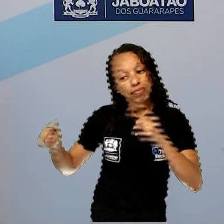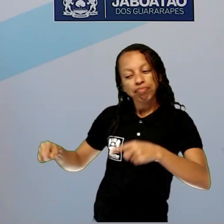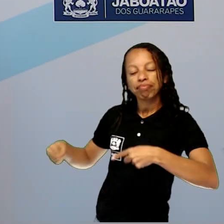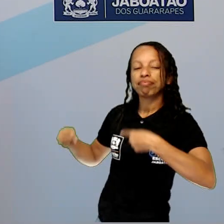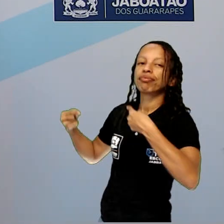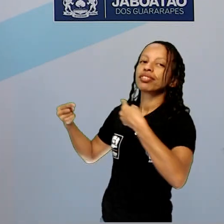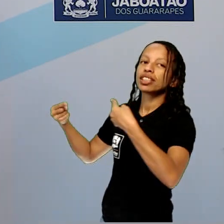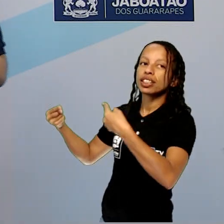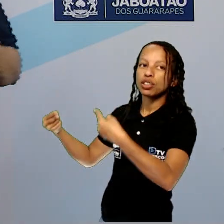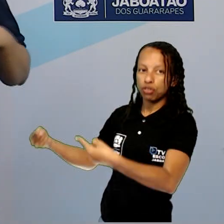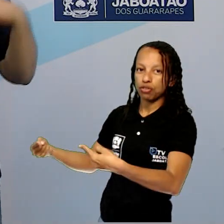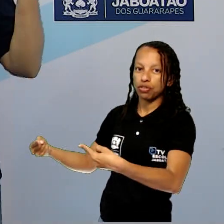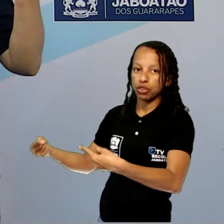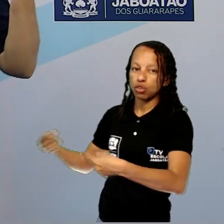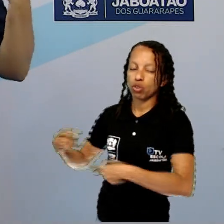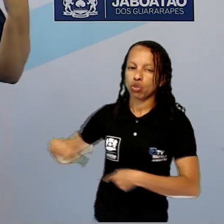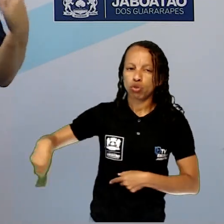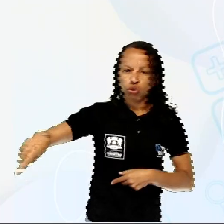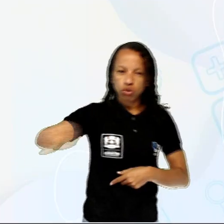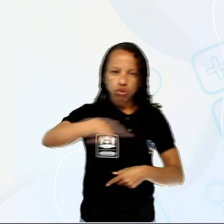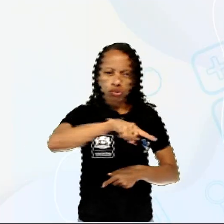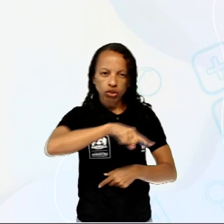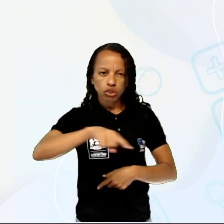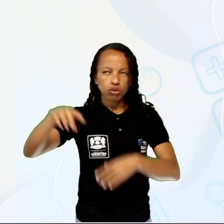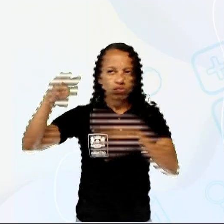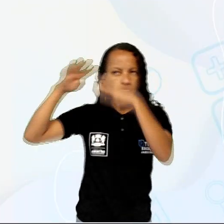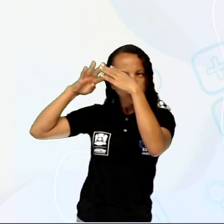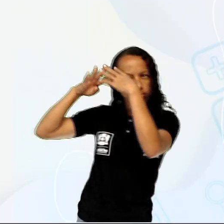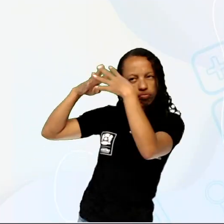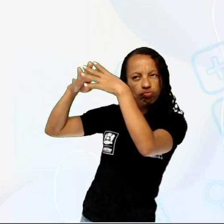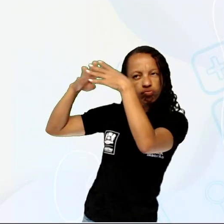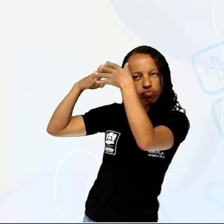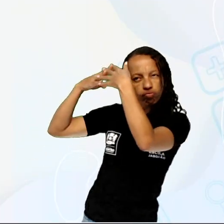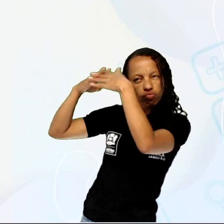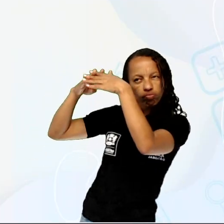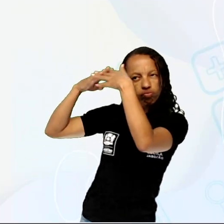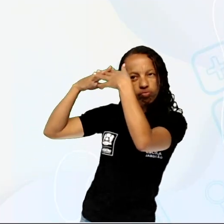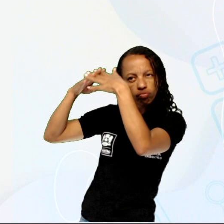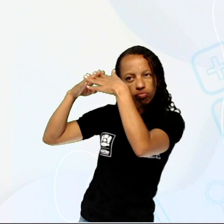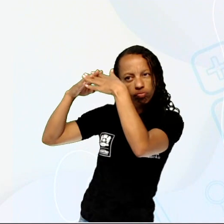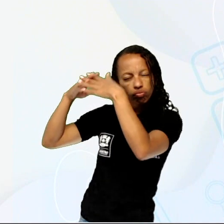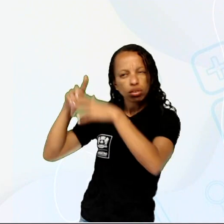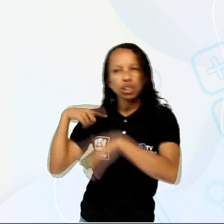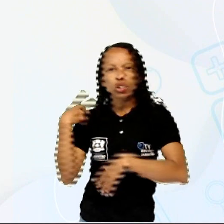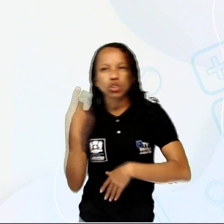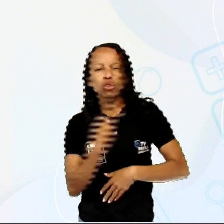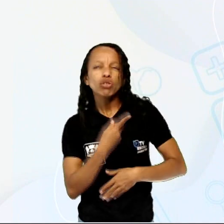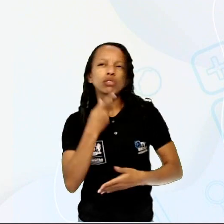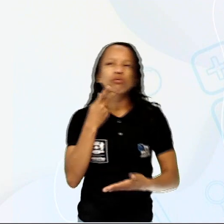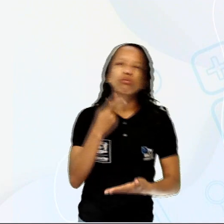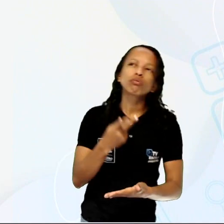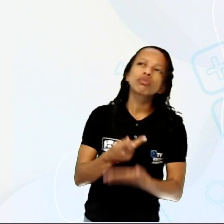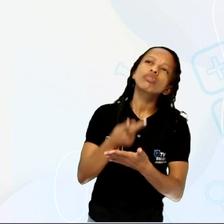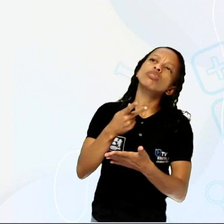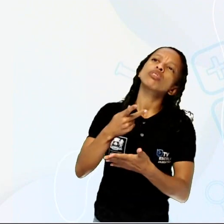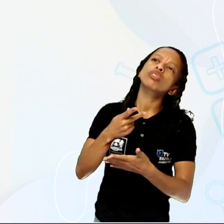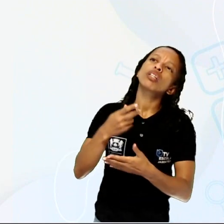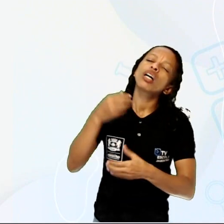desafio que vocês têm que pensar e refletir sobre as nossas ações durante